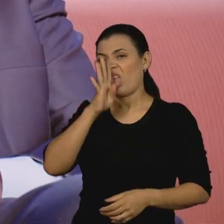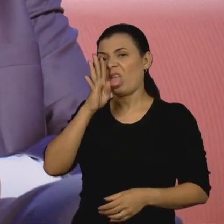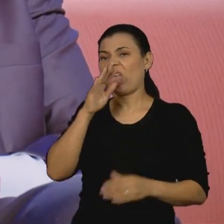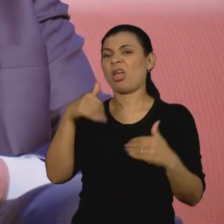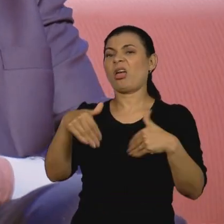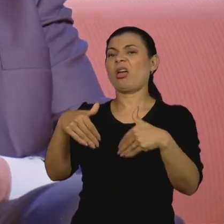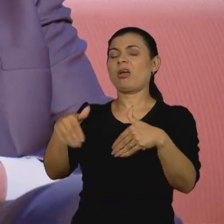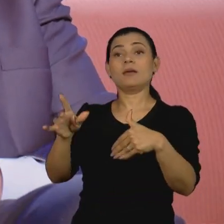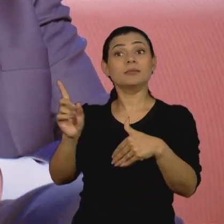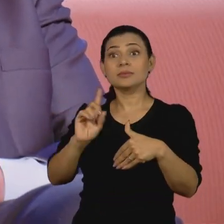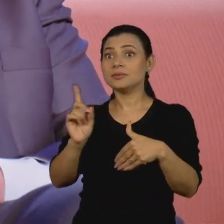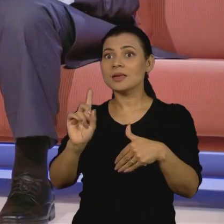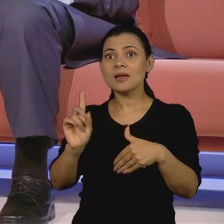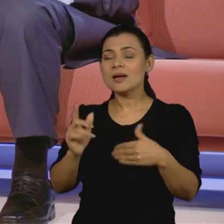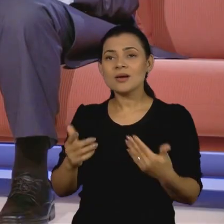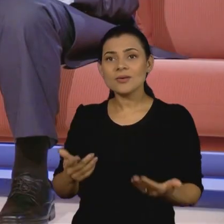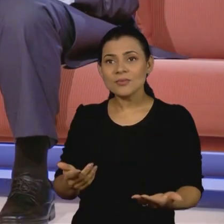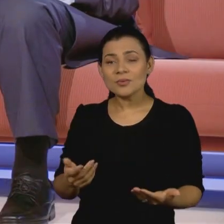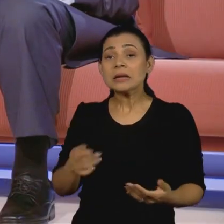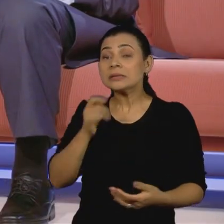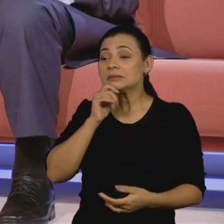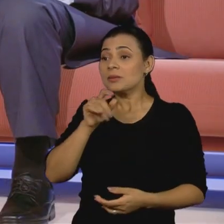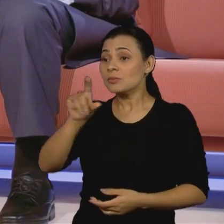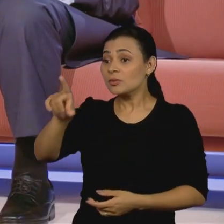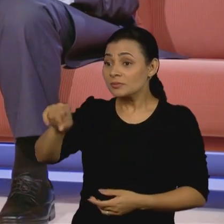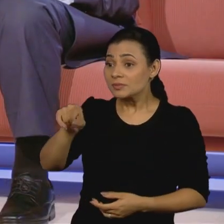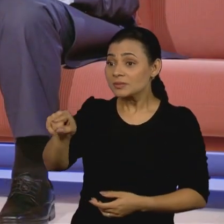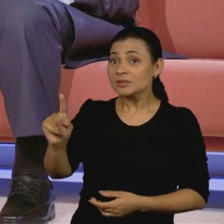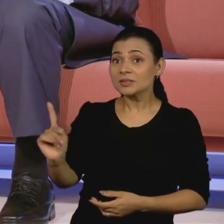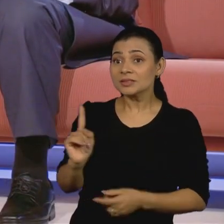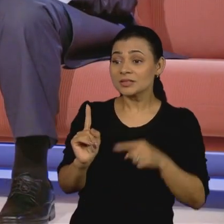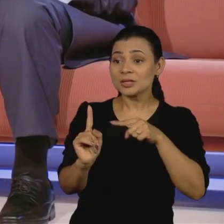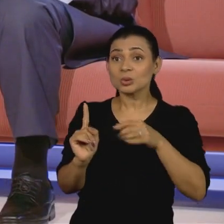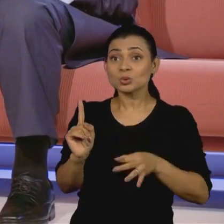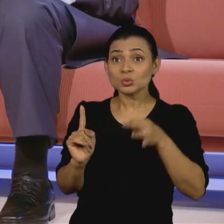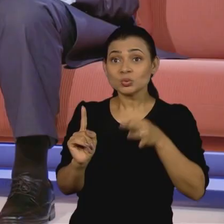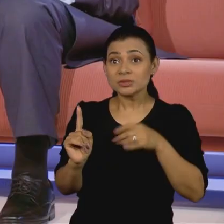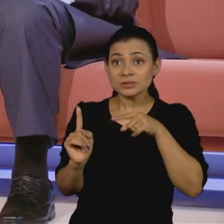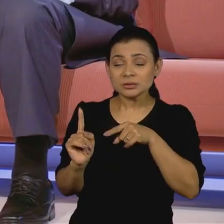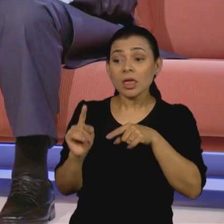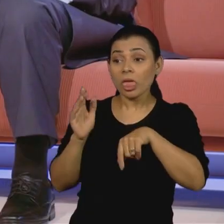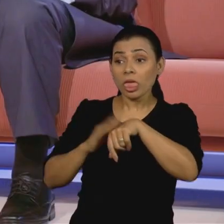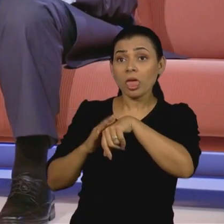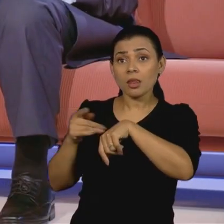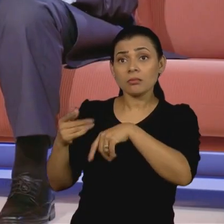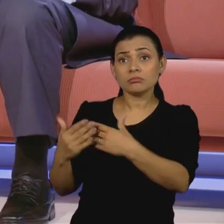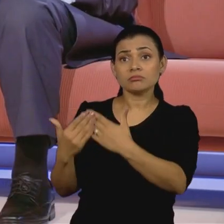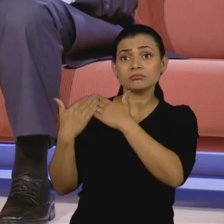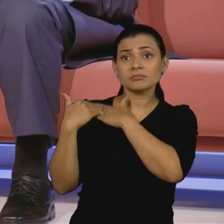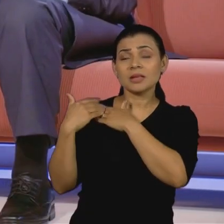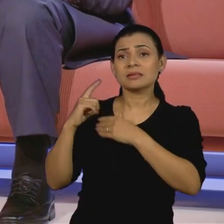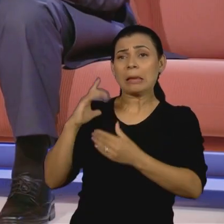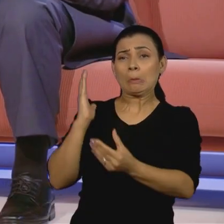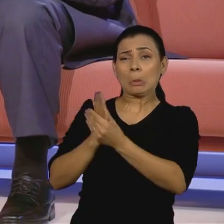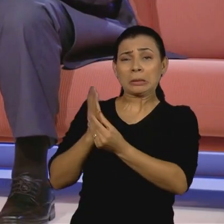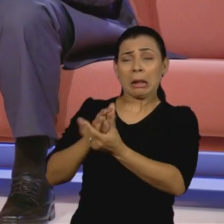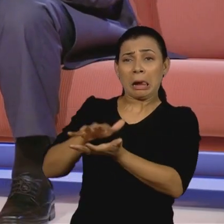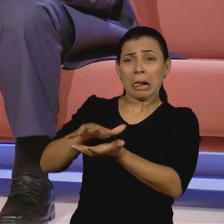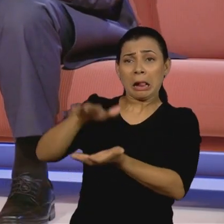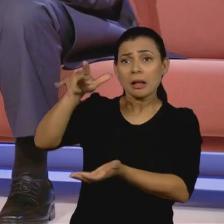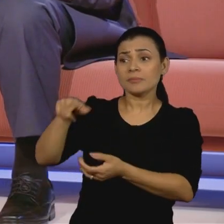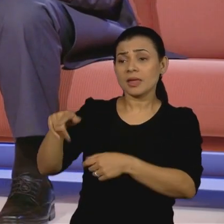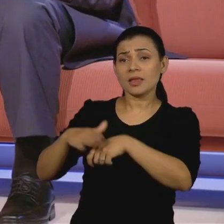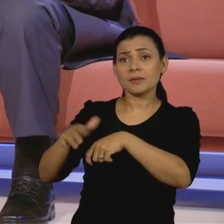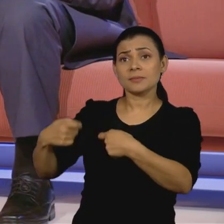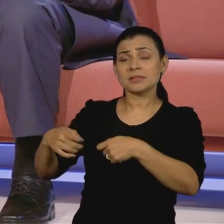hora que selecionar hoje o juiz, ele tem que gerir um cartório com inúmeros processos, tem que ter uma